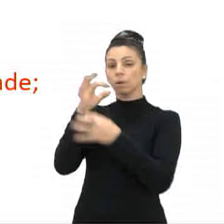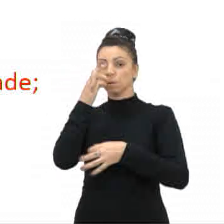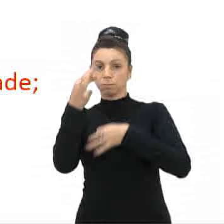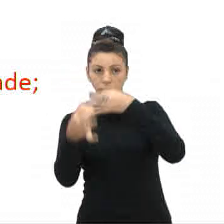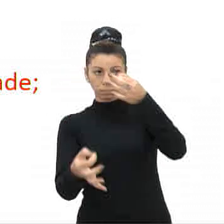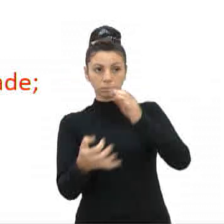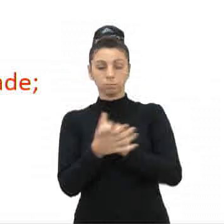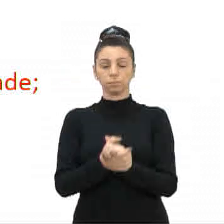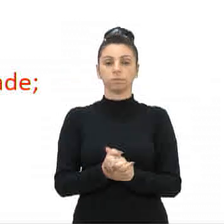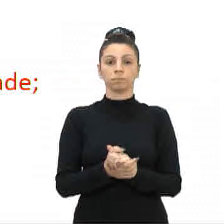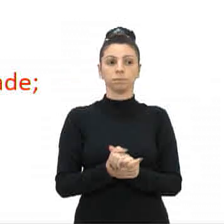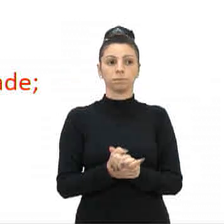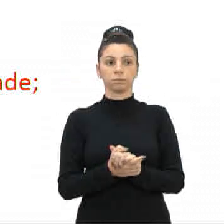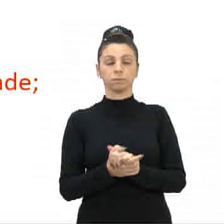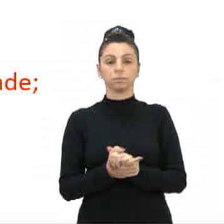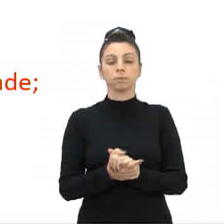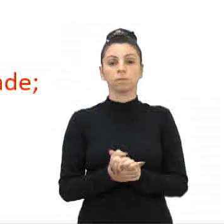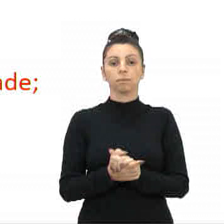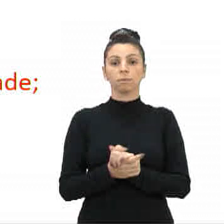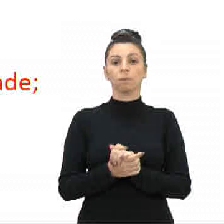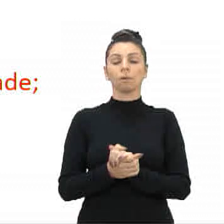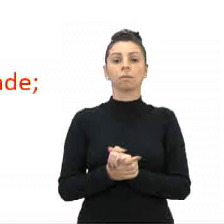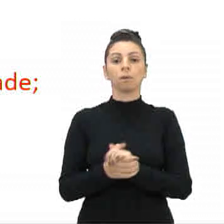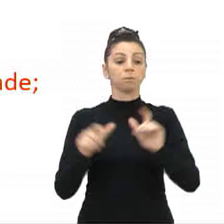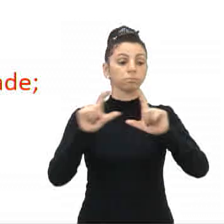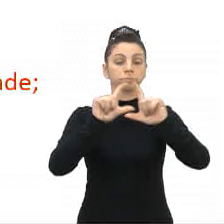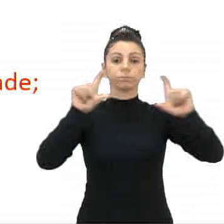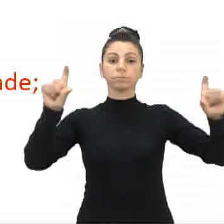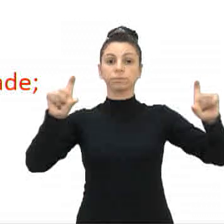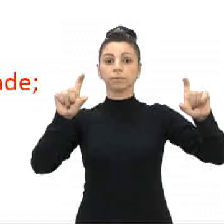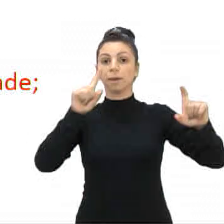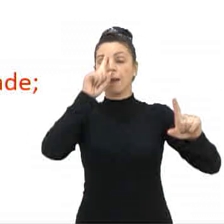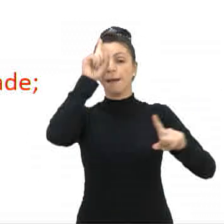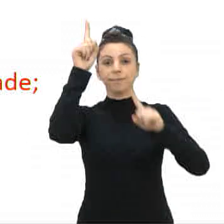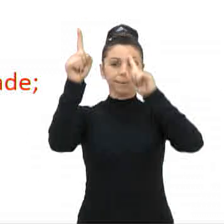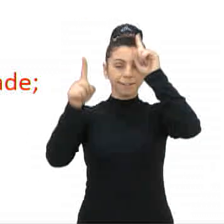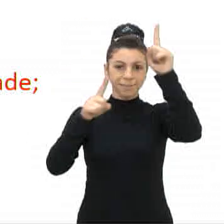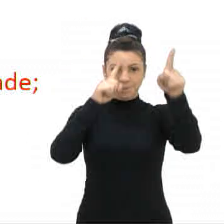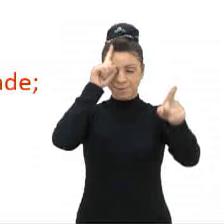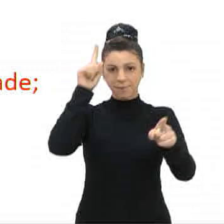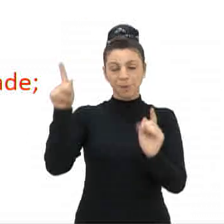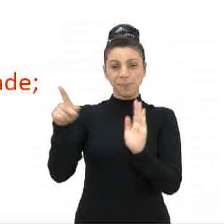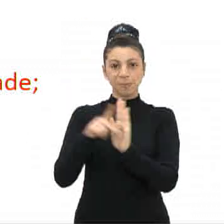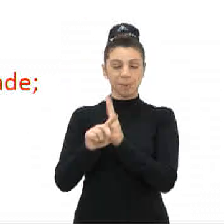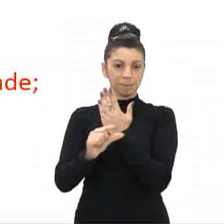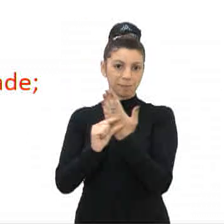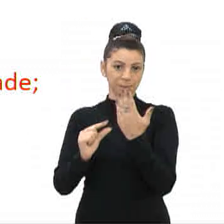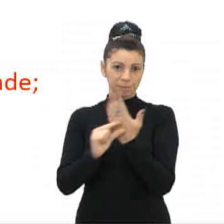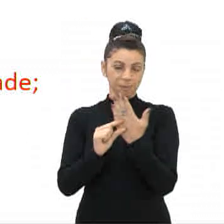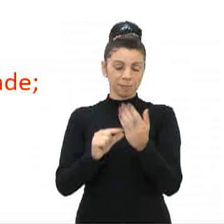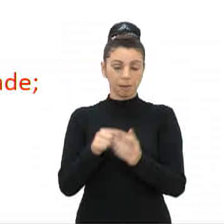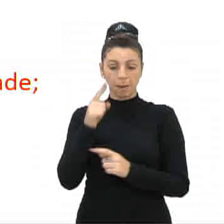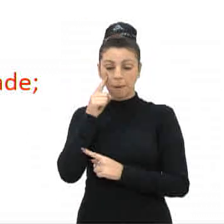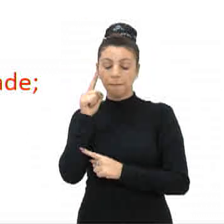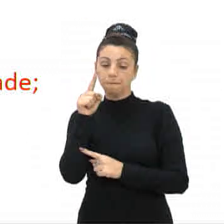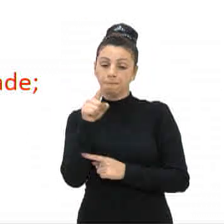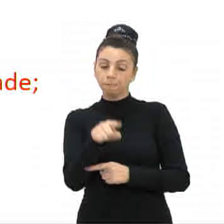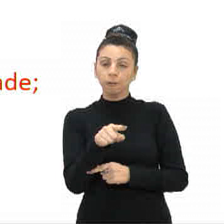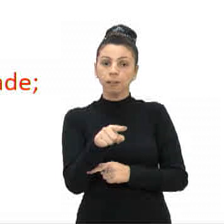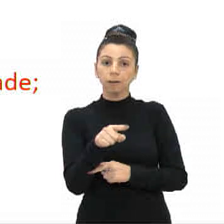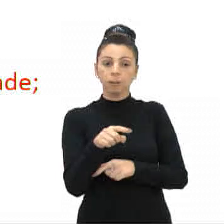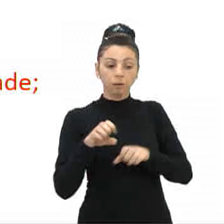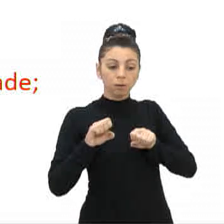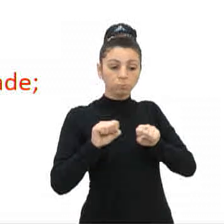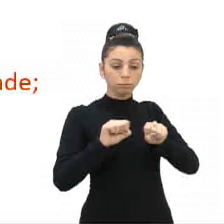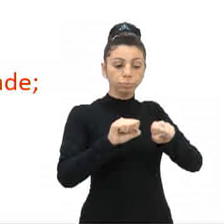que evidencia a criatividade do autor, deixando o texto belo e poético, é vi carroças líricas,